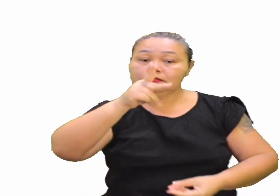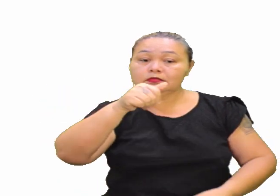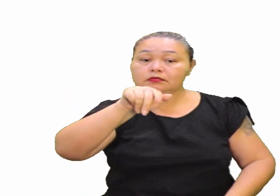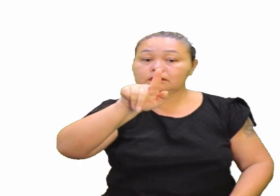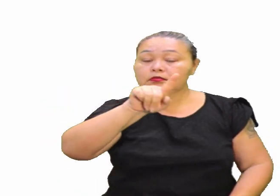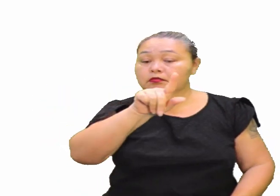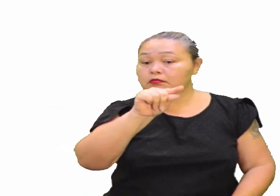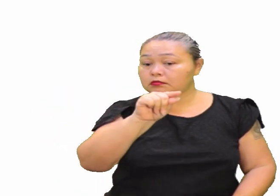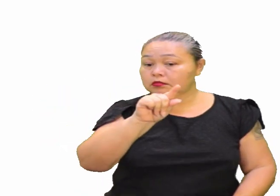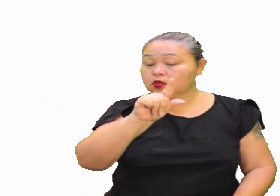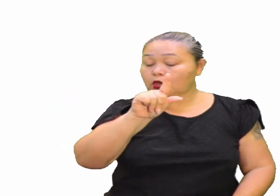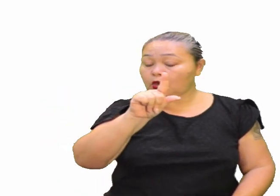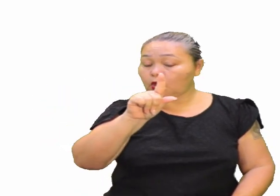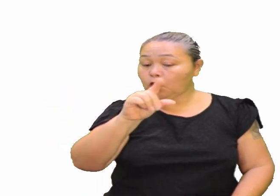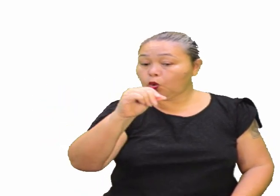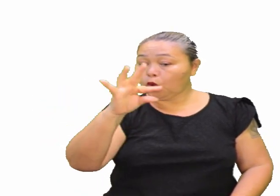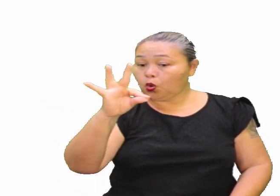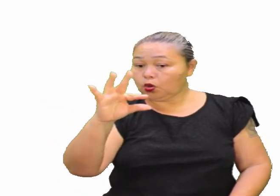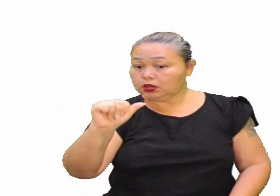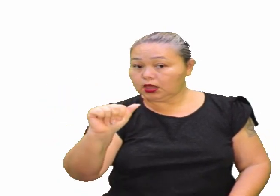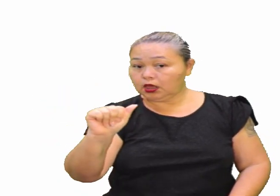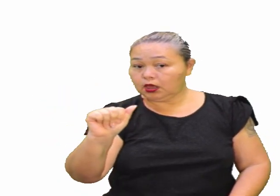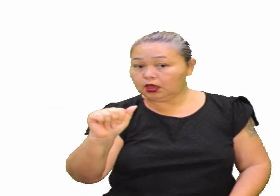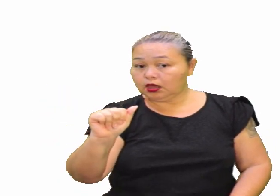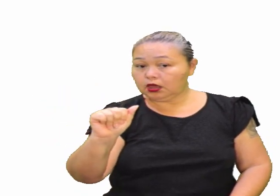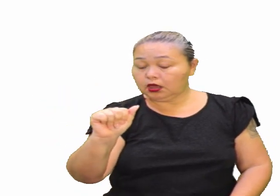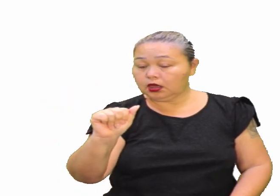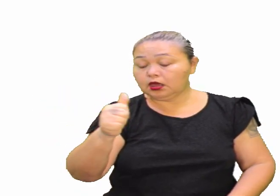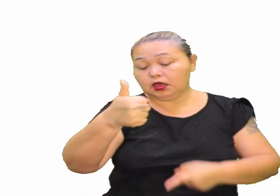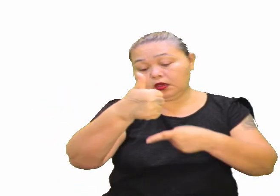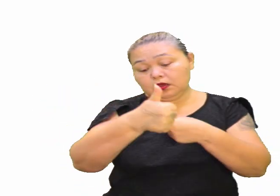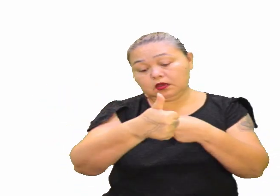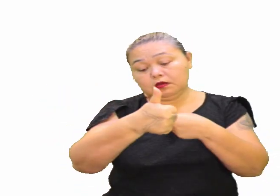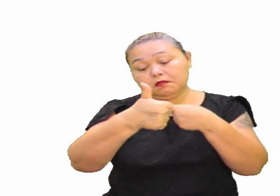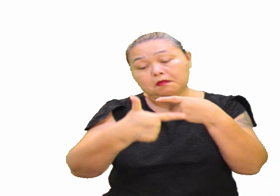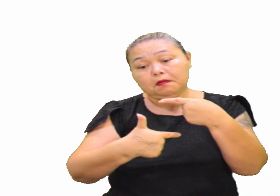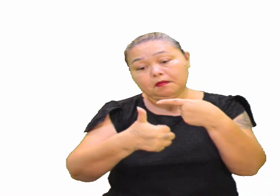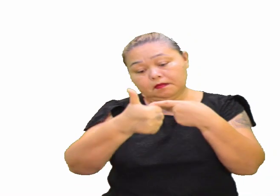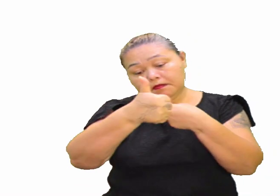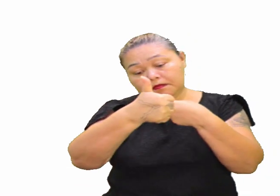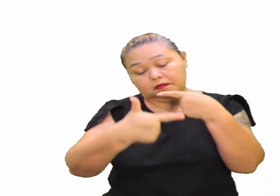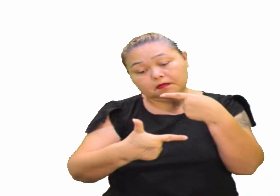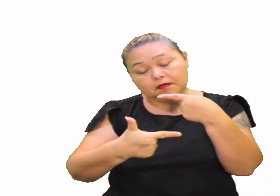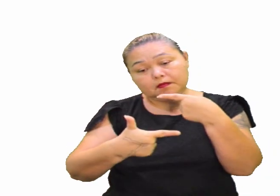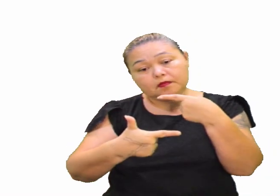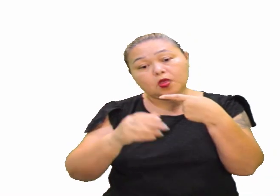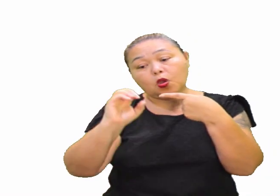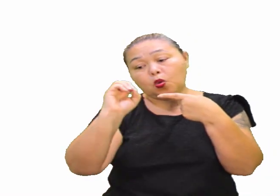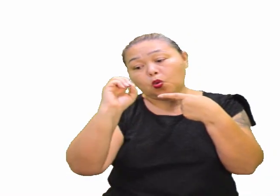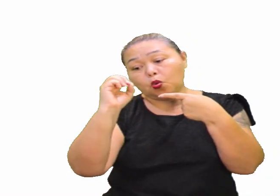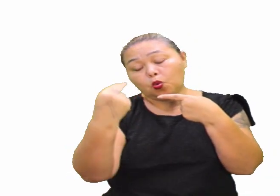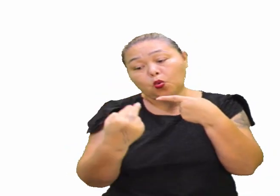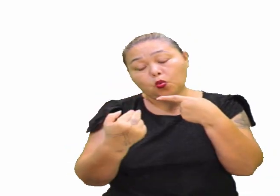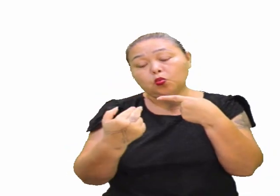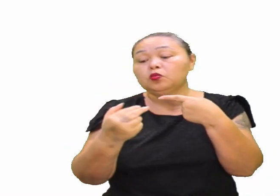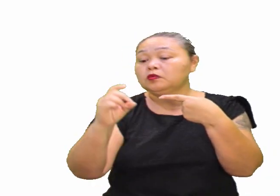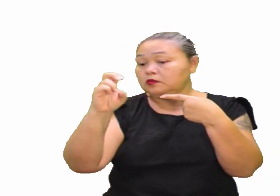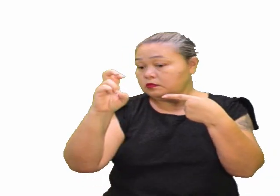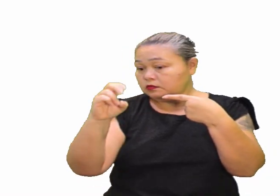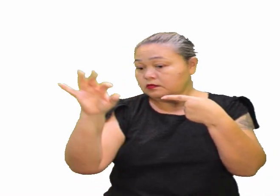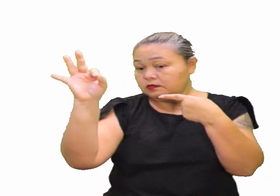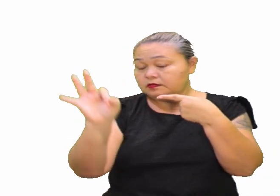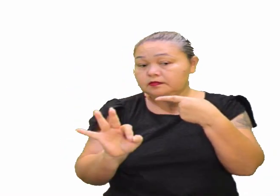ao X. Se está ligada ao X, então olha só a característica de Júlia.